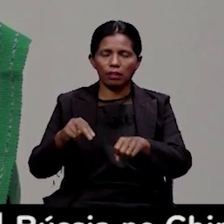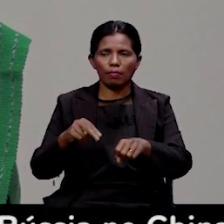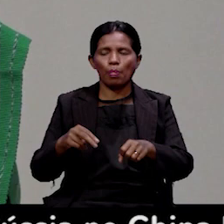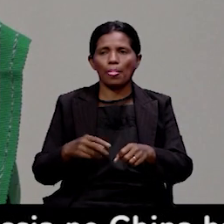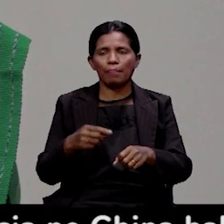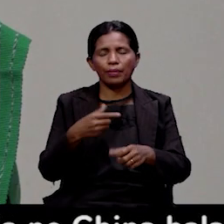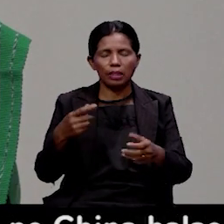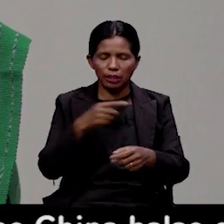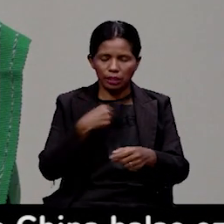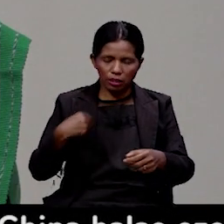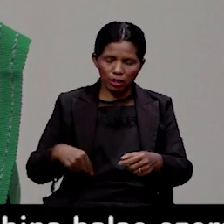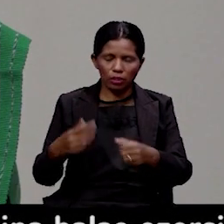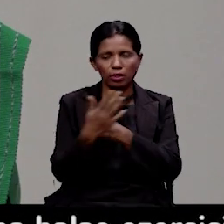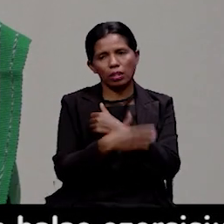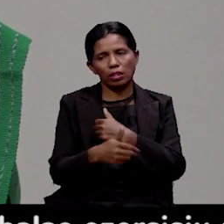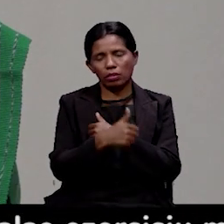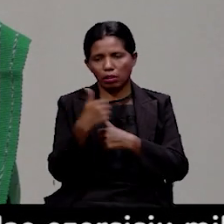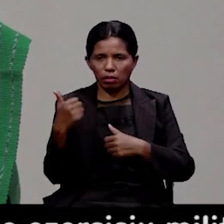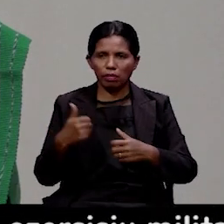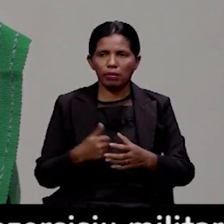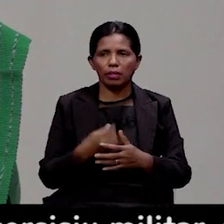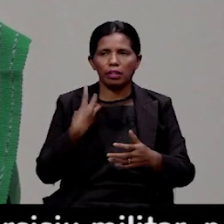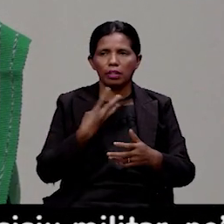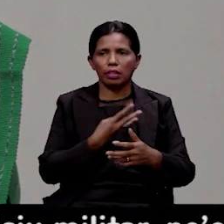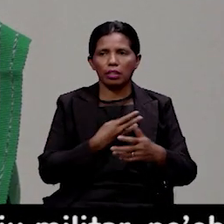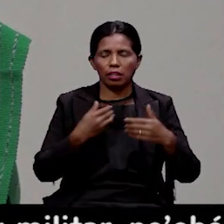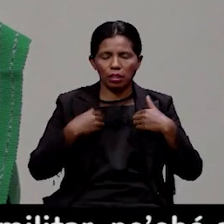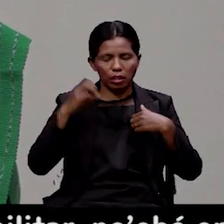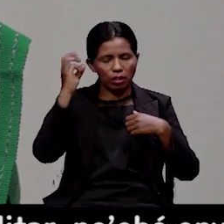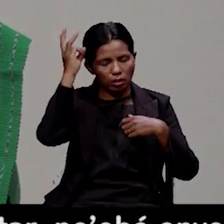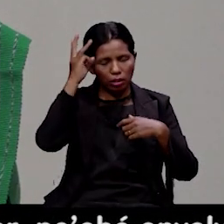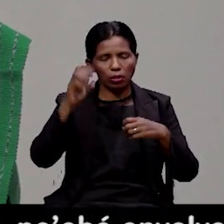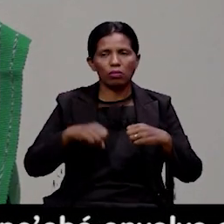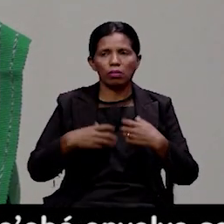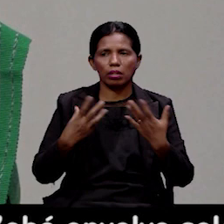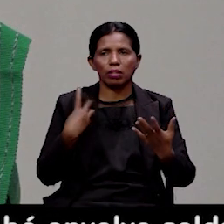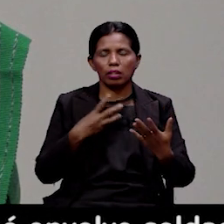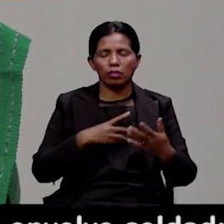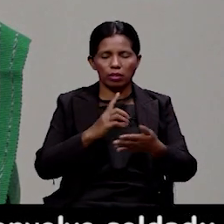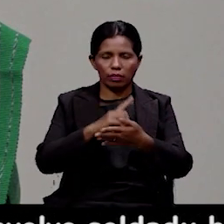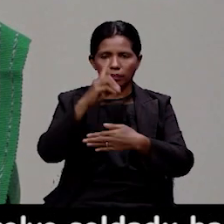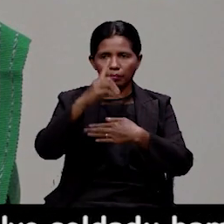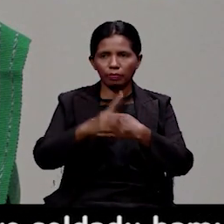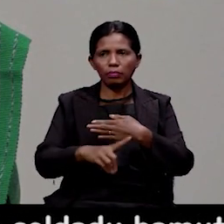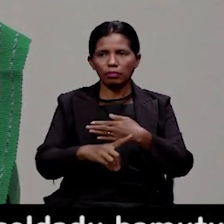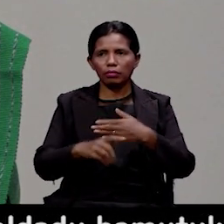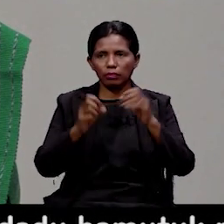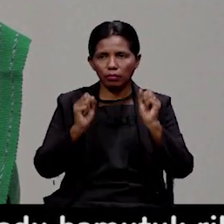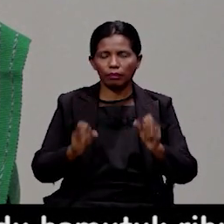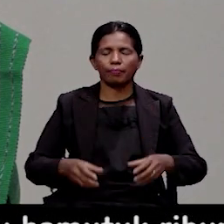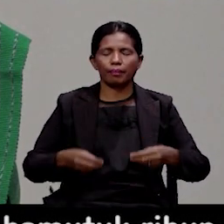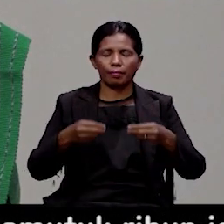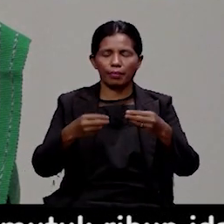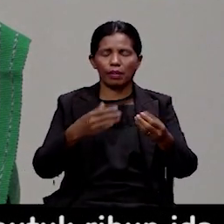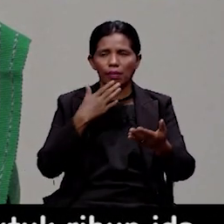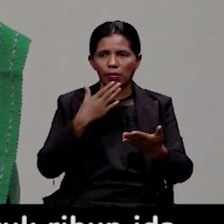países excepcionais. Seria a preocupação, a doença, e da pele desenvolve, para sair força de